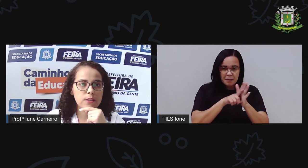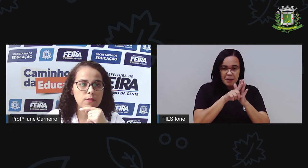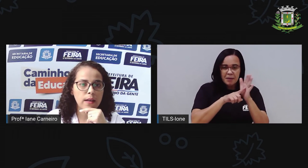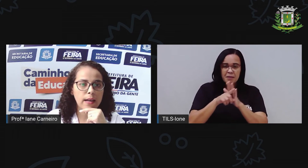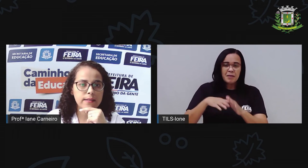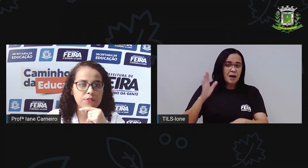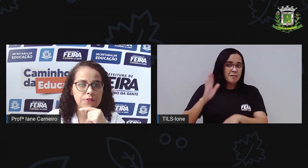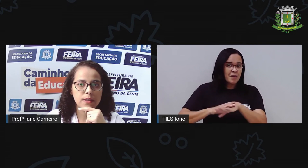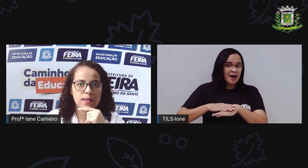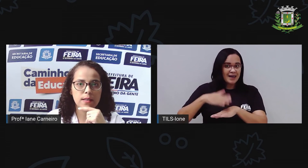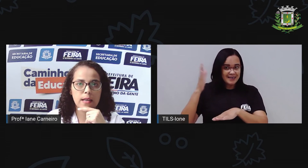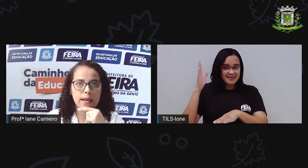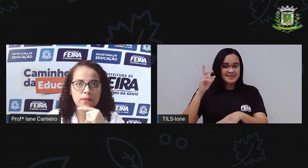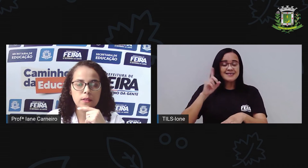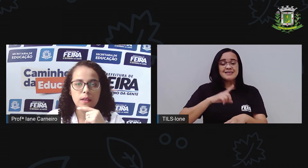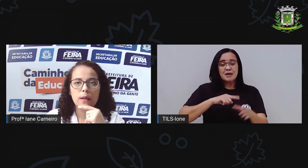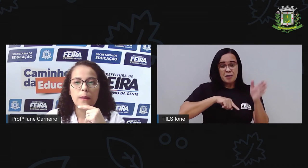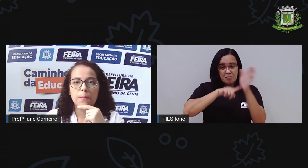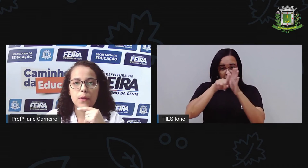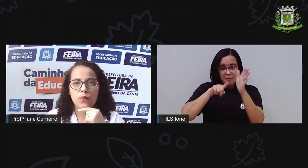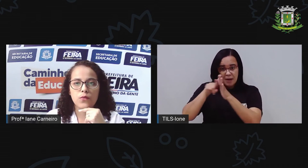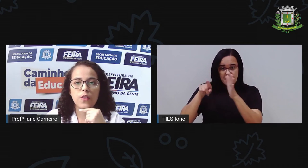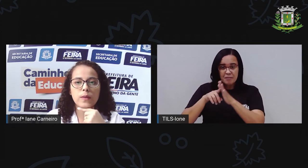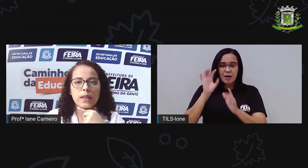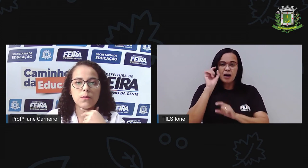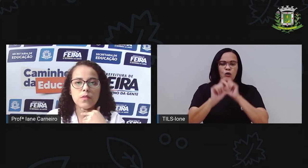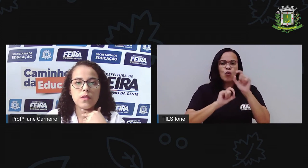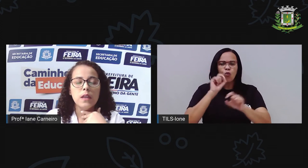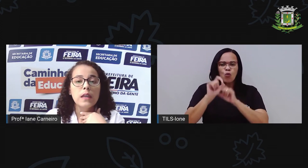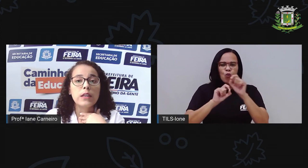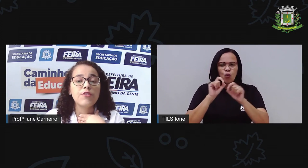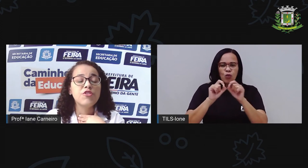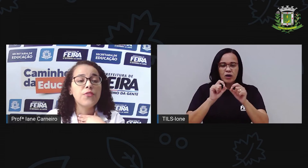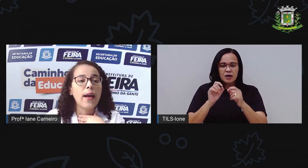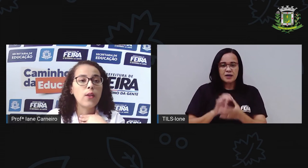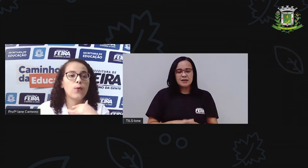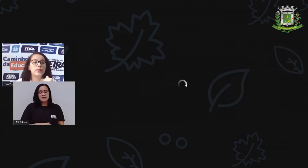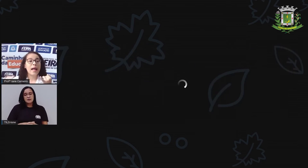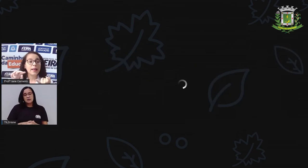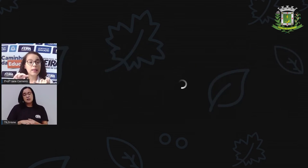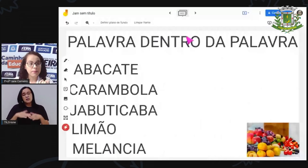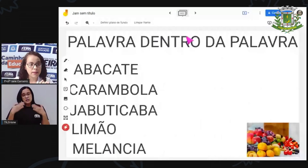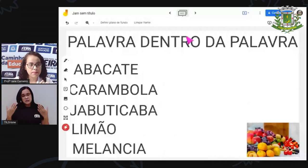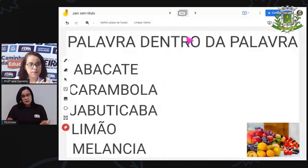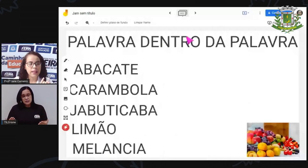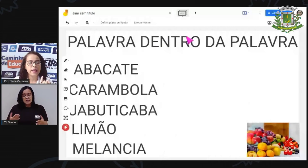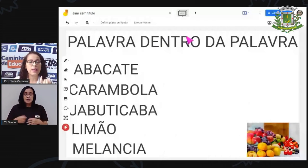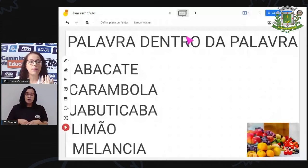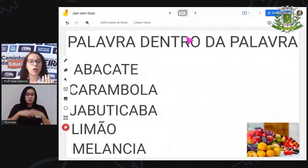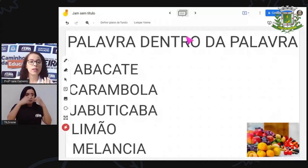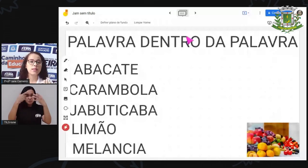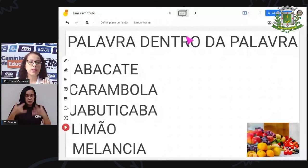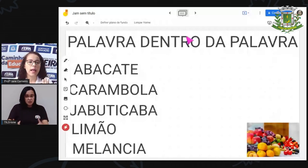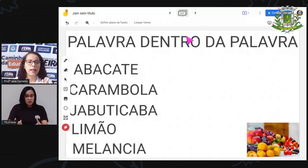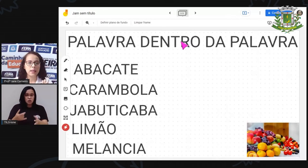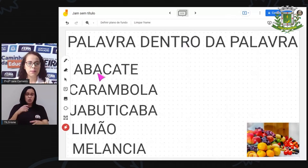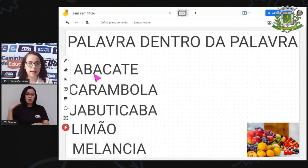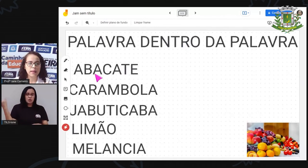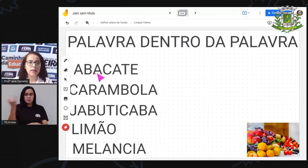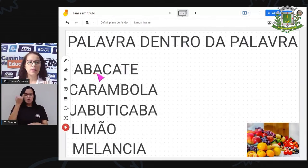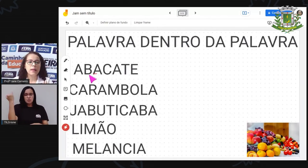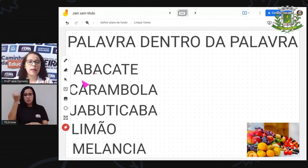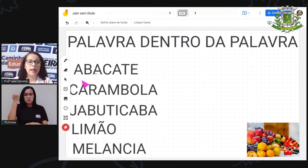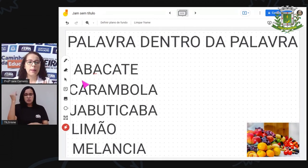utilizando as adivinhas, tá certo? Pronto, voltamos. Então, a gente falou da rima, né? Da importância da